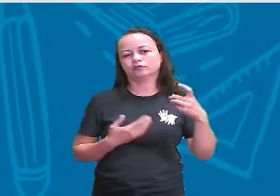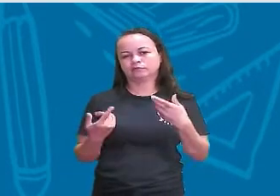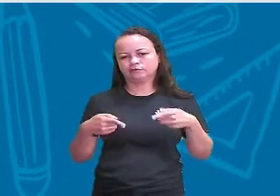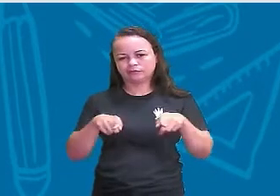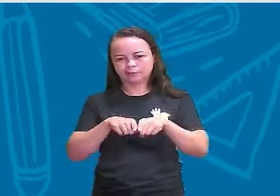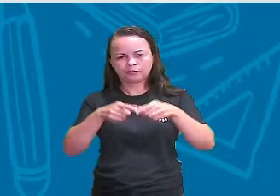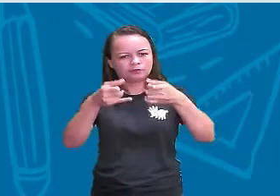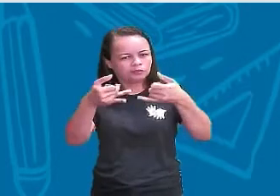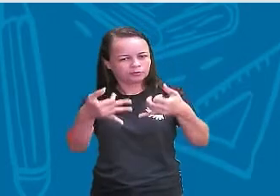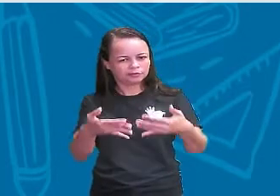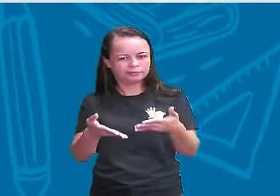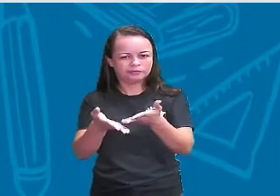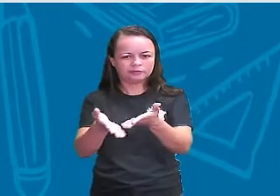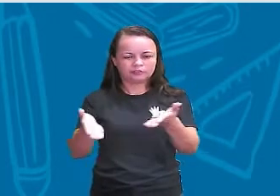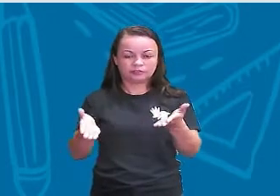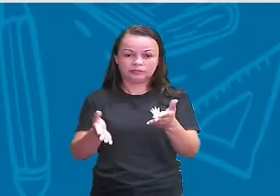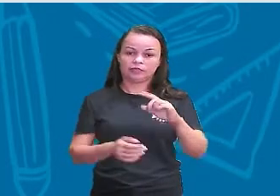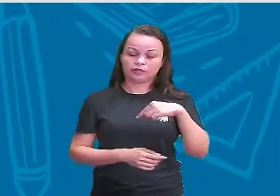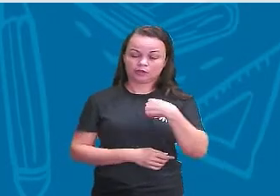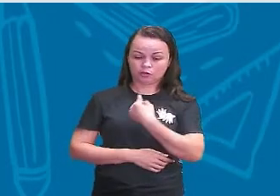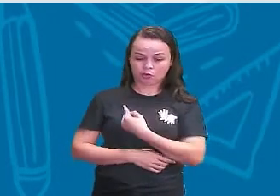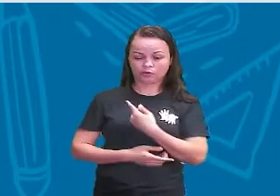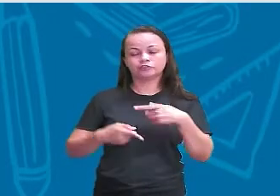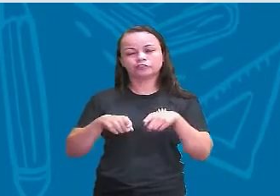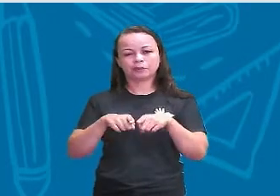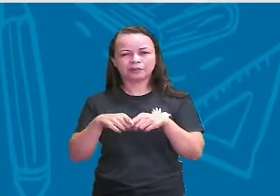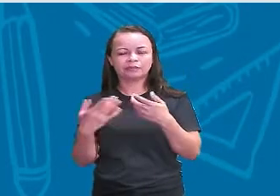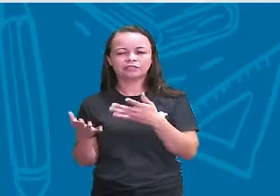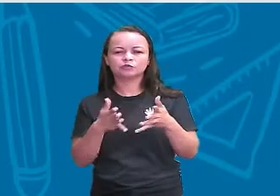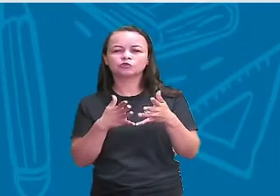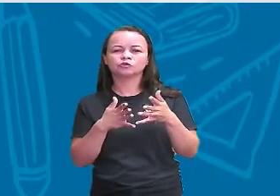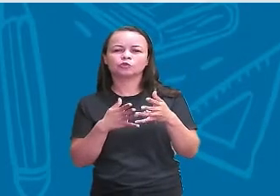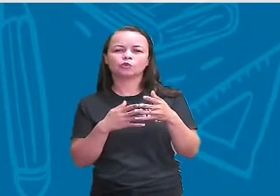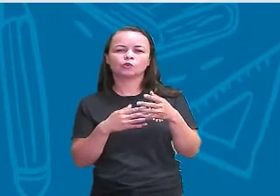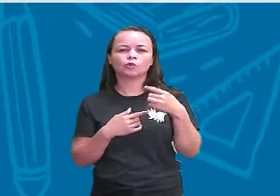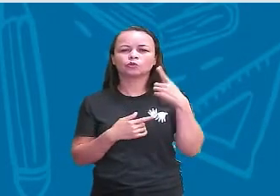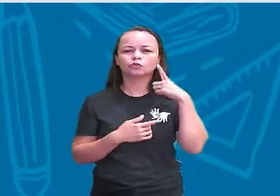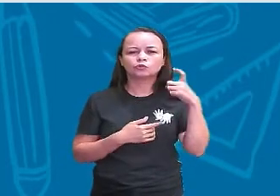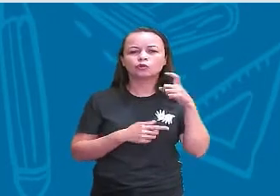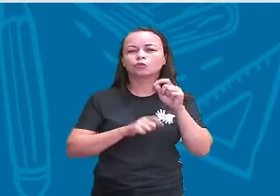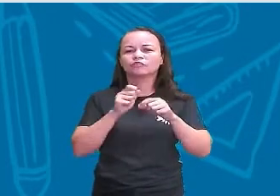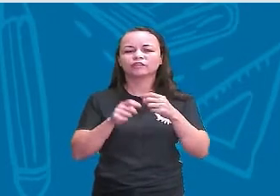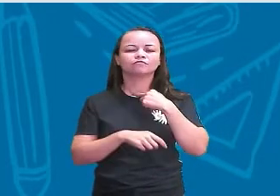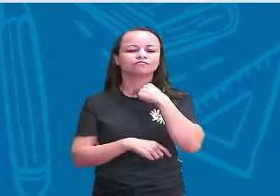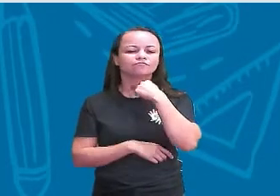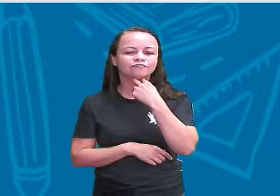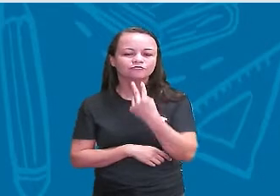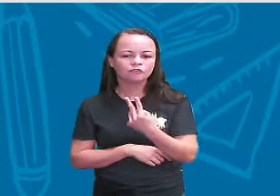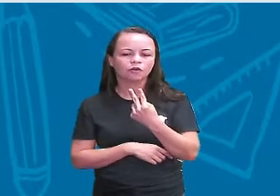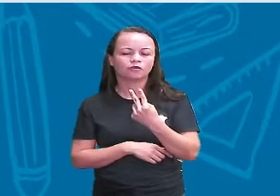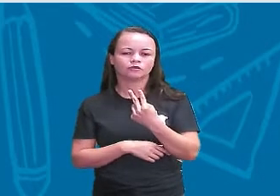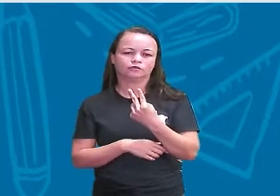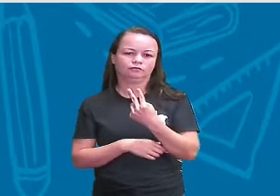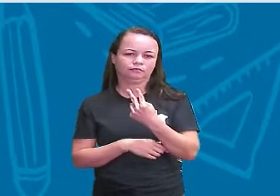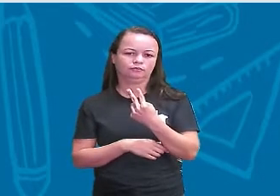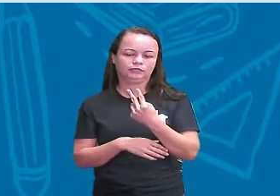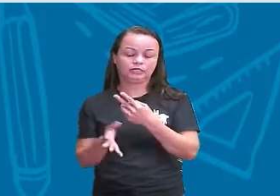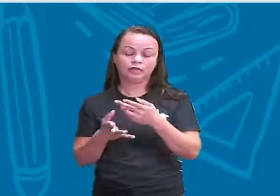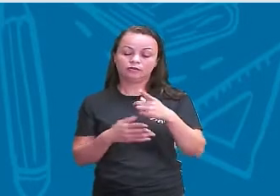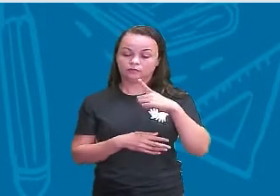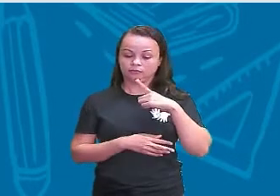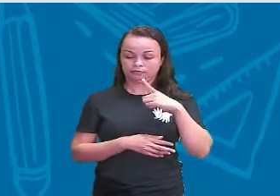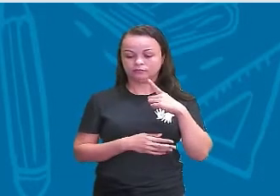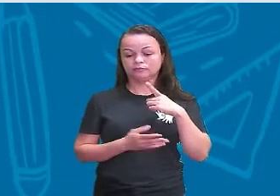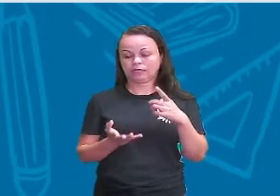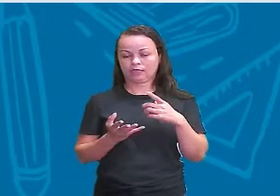vocês, nós também emitimos som através da nossa voz, tá certo? E aí nós temos então